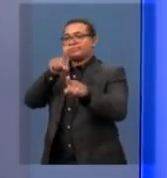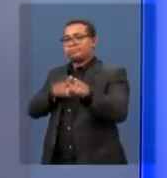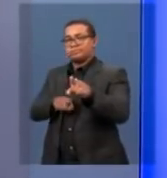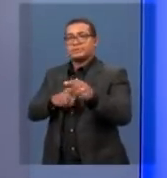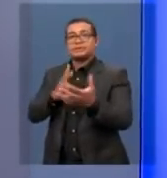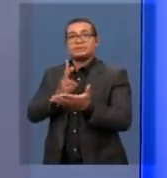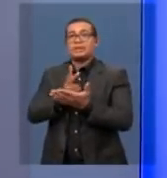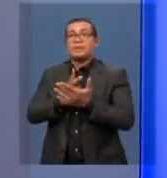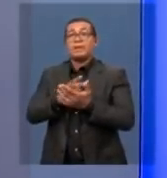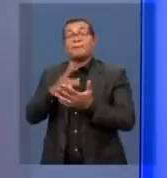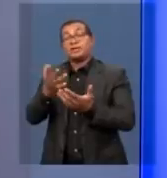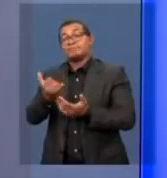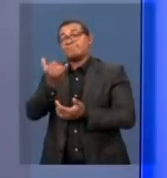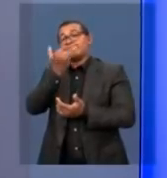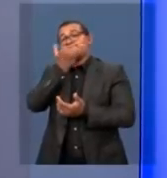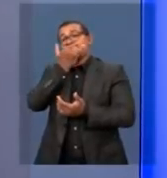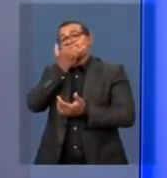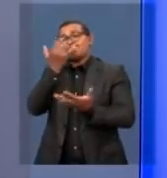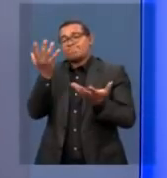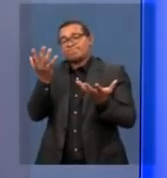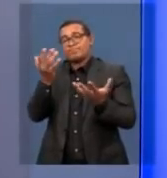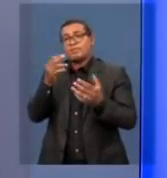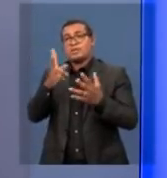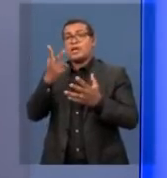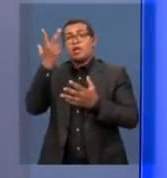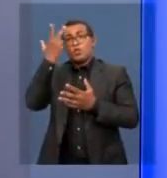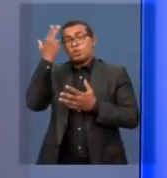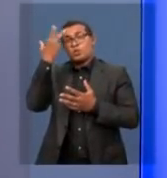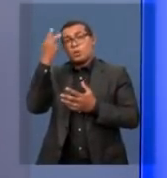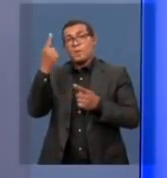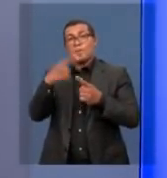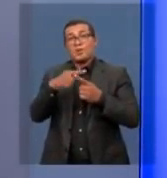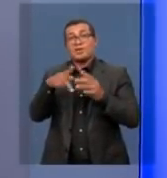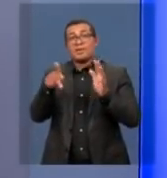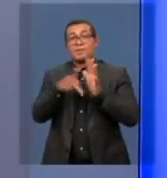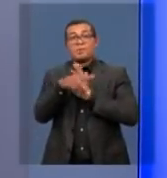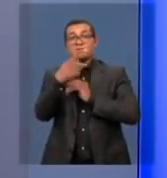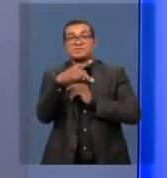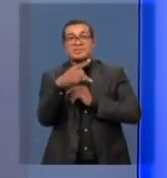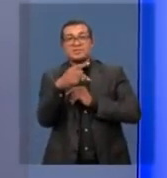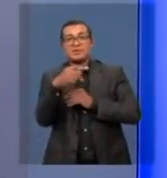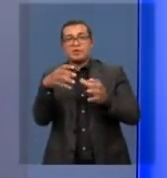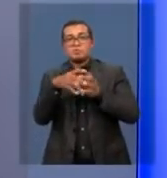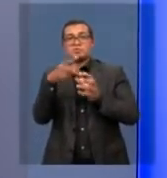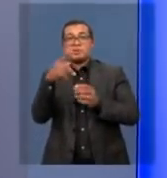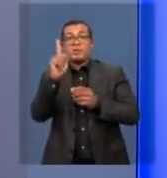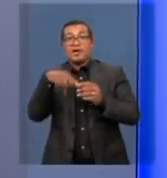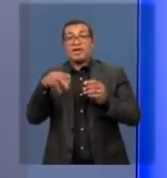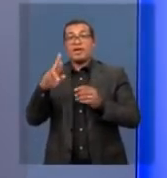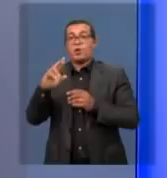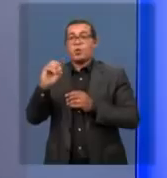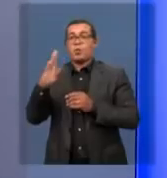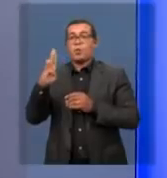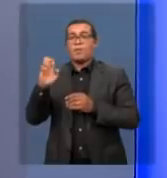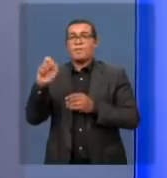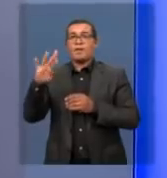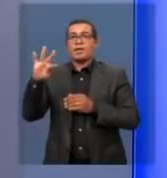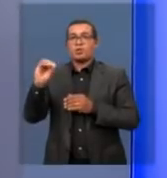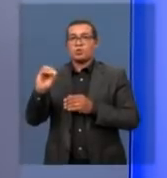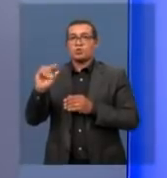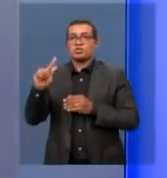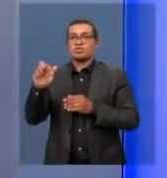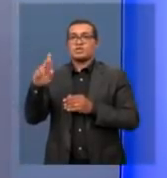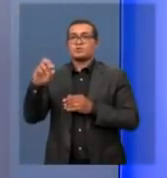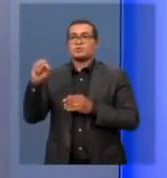coisa é uma pena que mas é muito natural porque o partido dele o partido roberto jefferson então é hora de ambos só poderia apoiar a